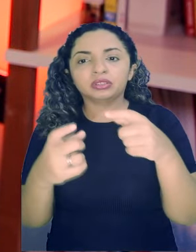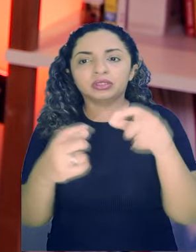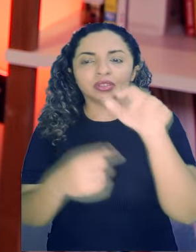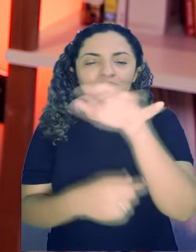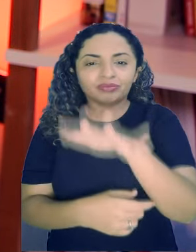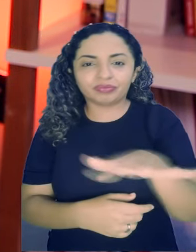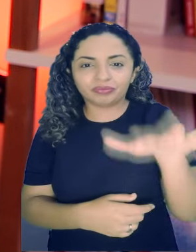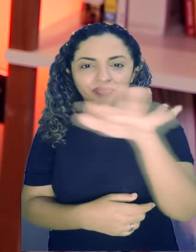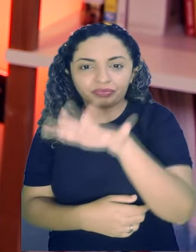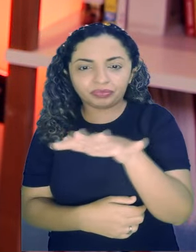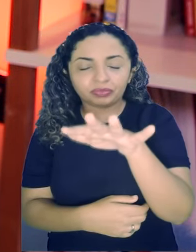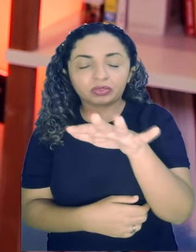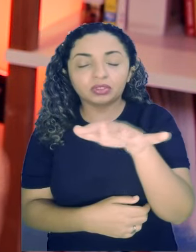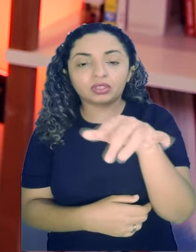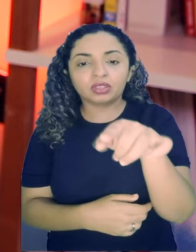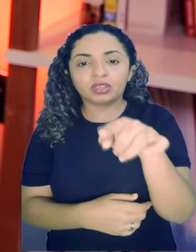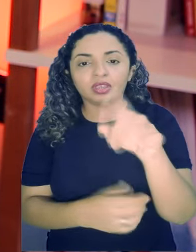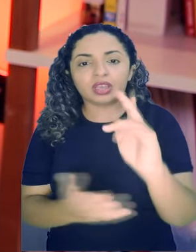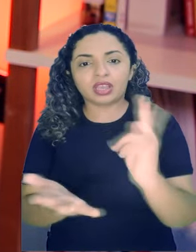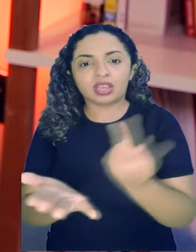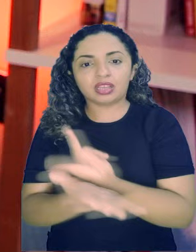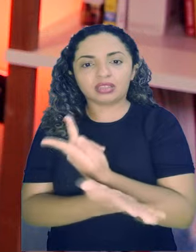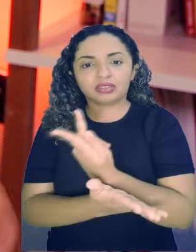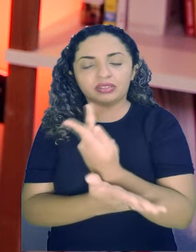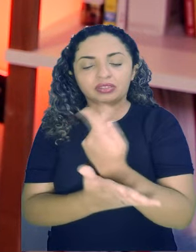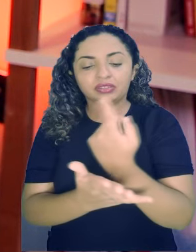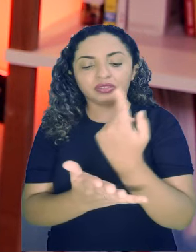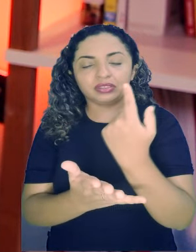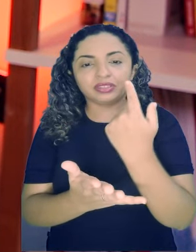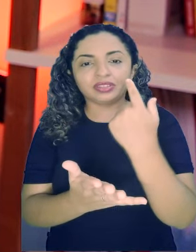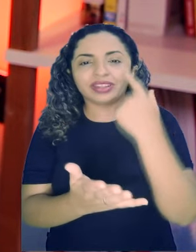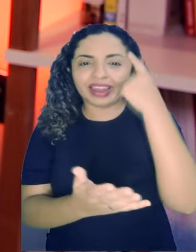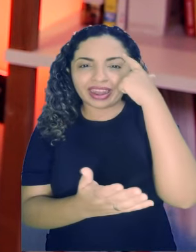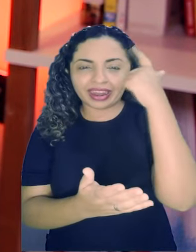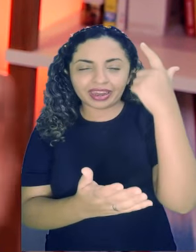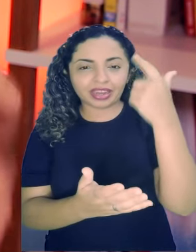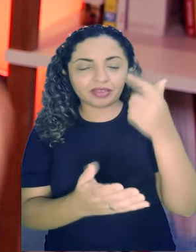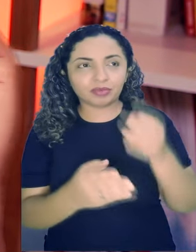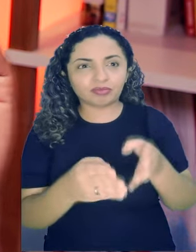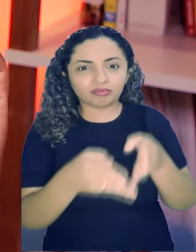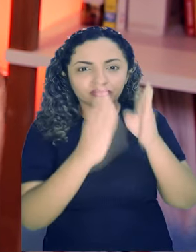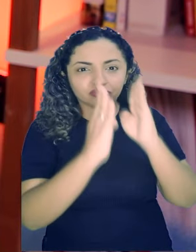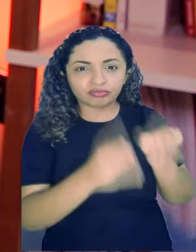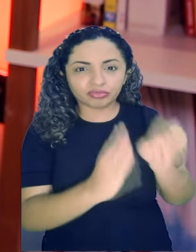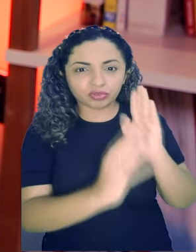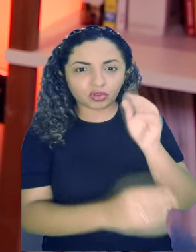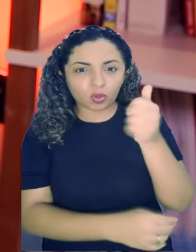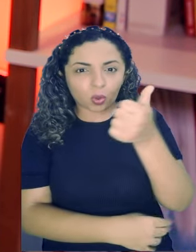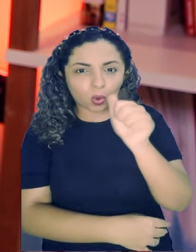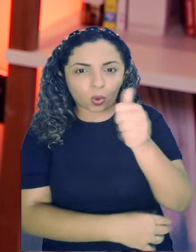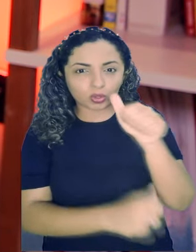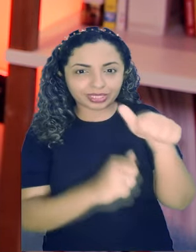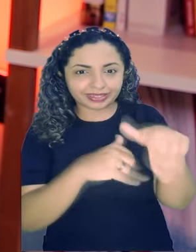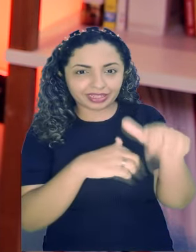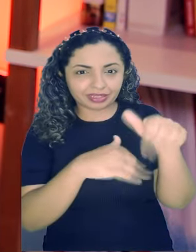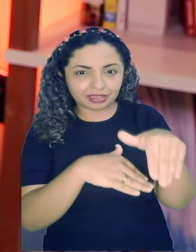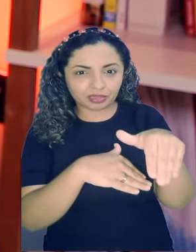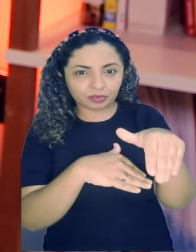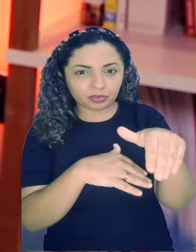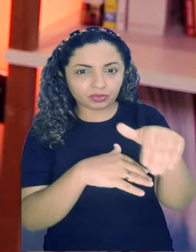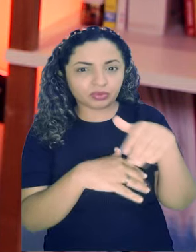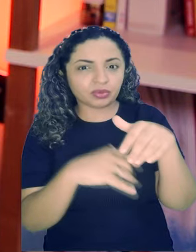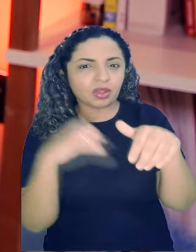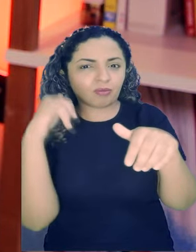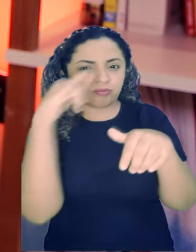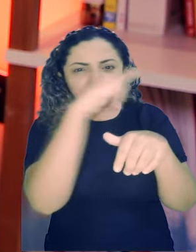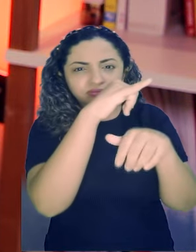setembro. E aí a linha, vamos dizer, a linha historiográfica, a linha de origem, com algumas aspas, do 11 de